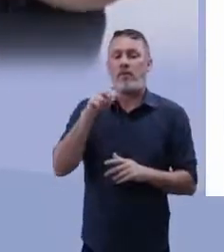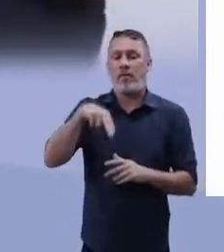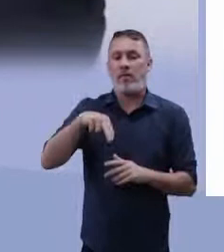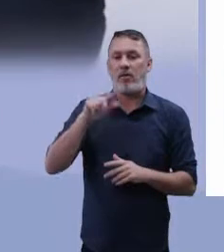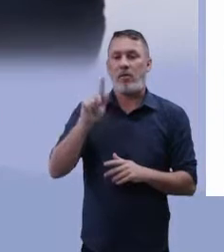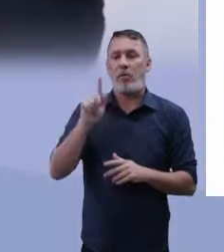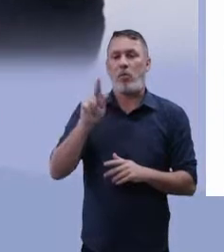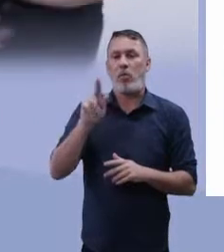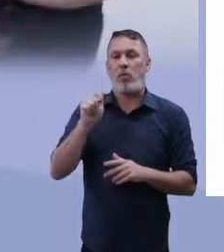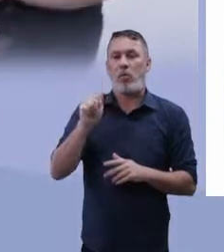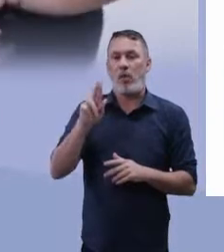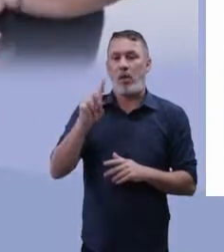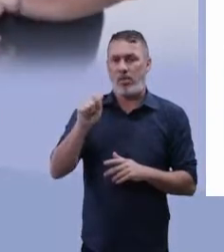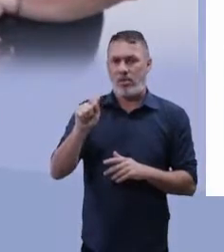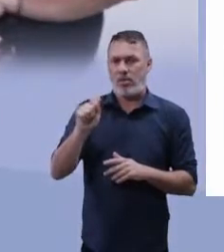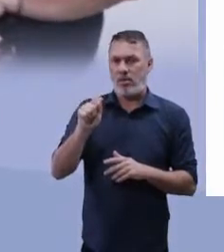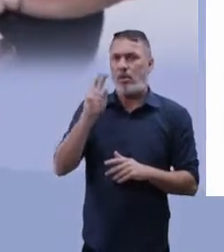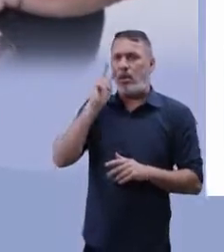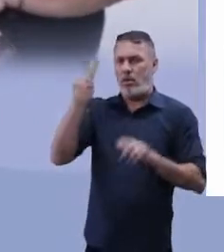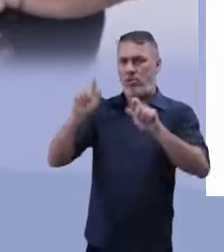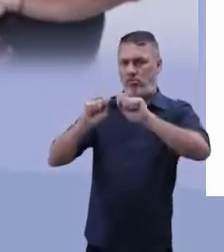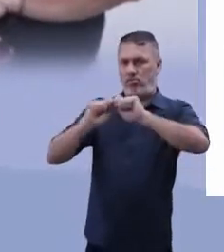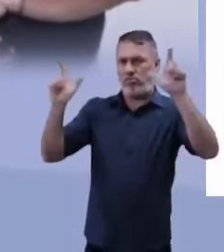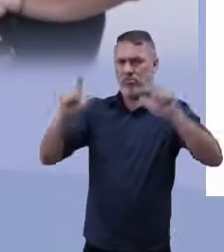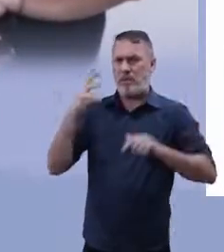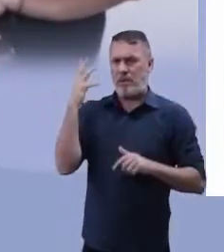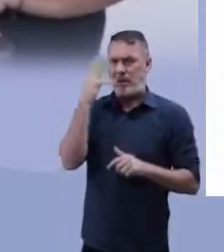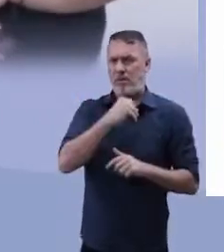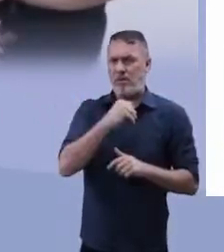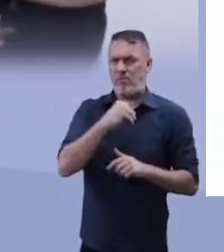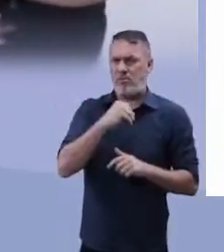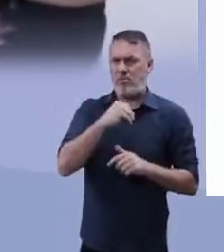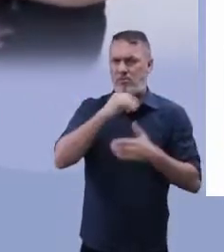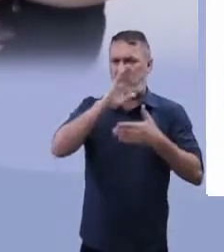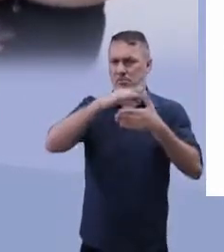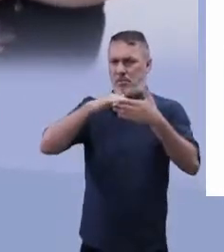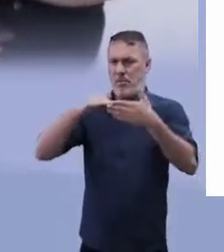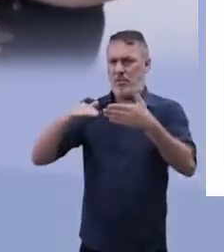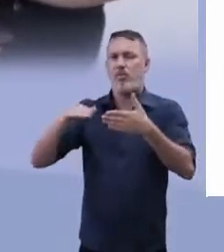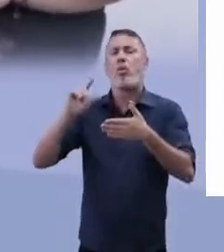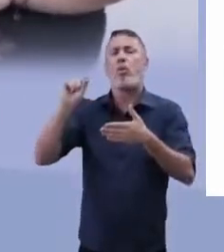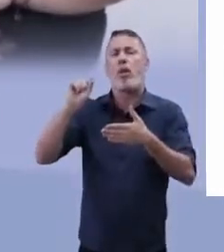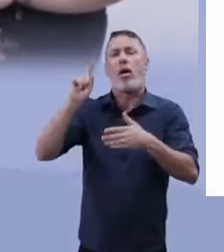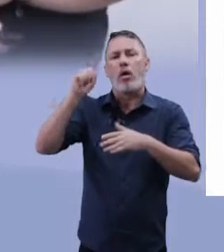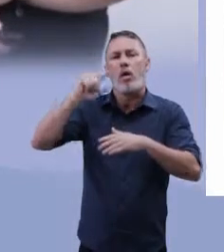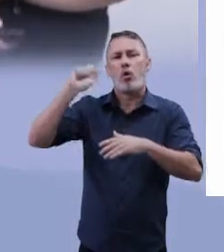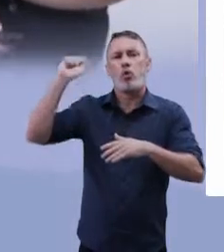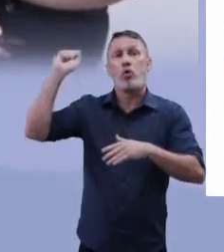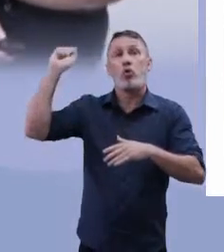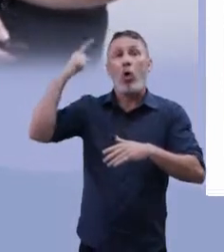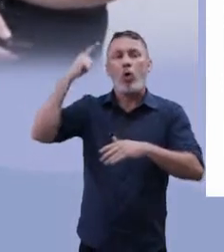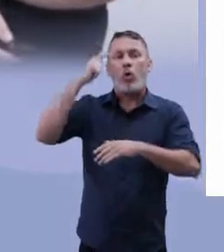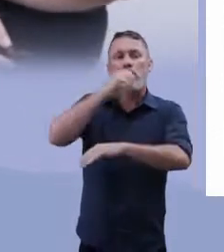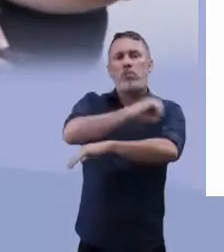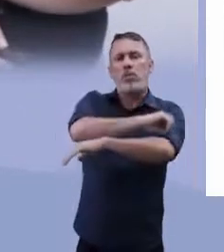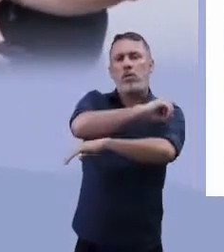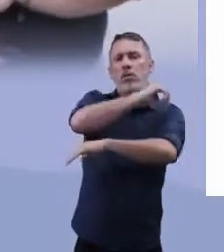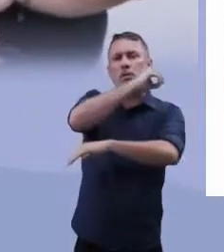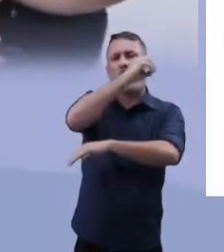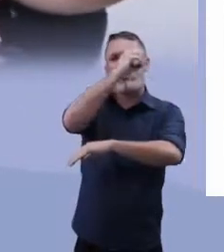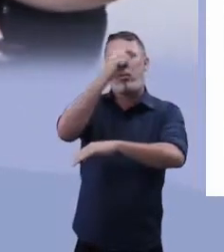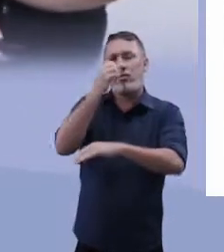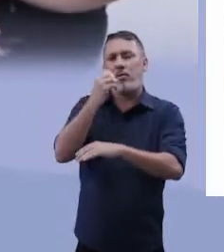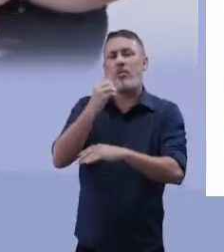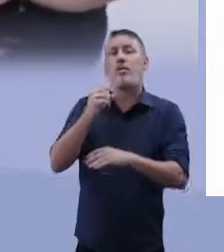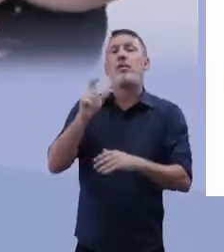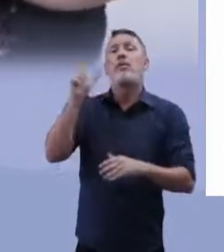vanguardas. Observe essa tela, que bela! Essa tela chama-se Nascer do Sol, foi pintada por